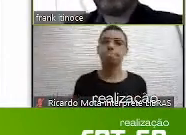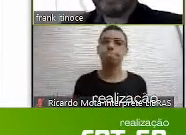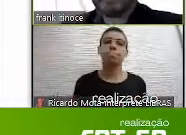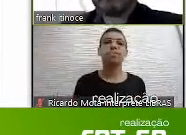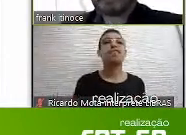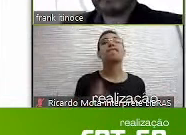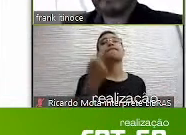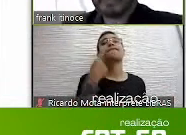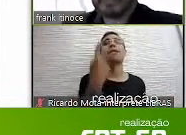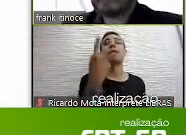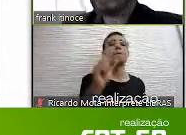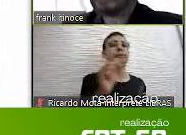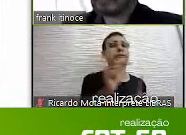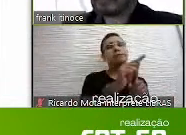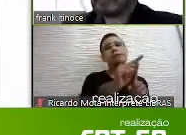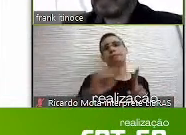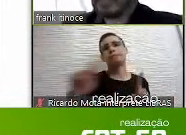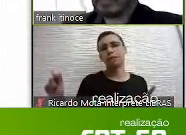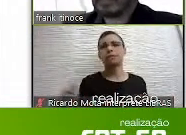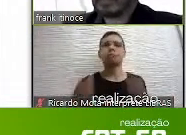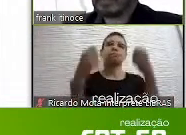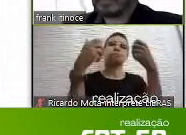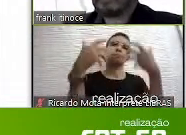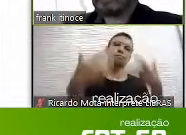instrução. Mas, enfim, né?